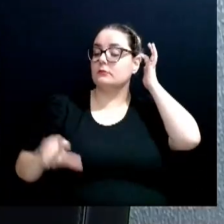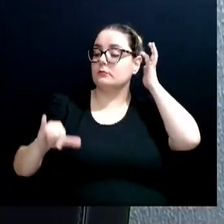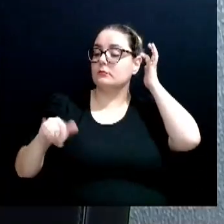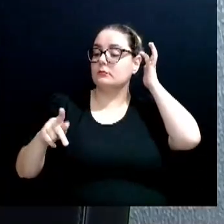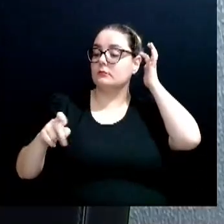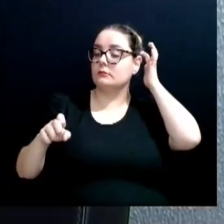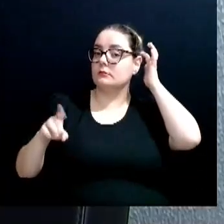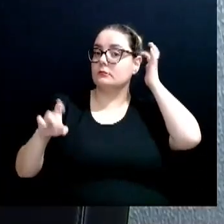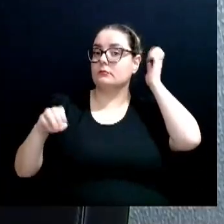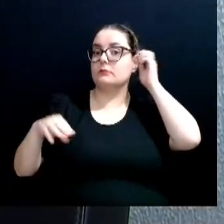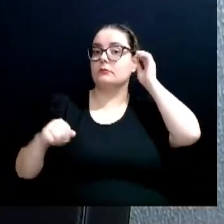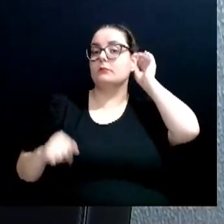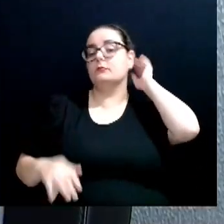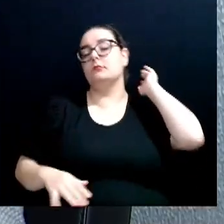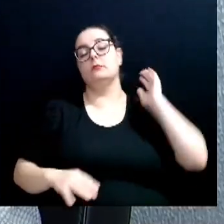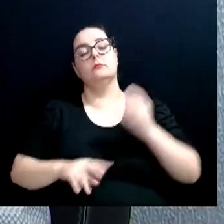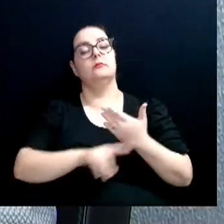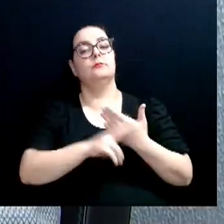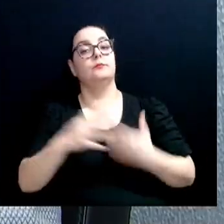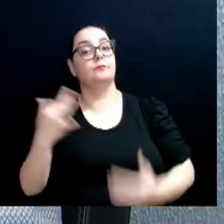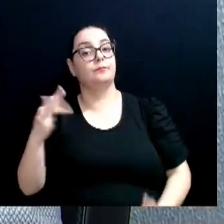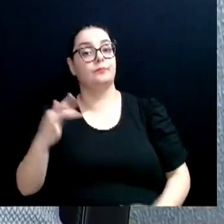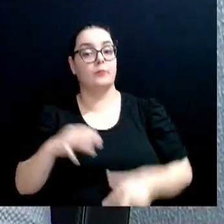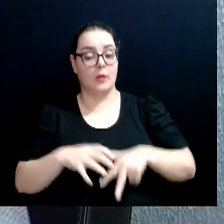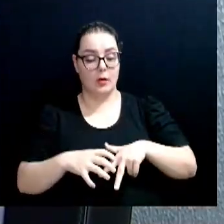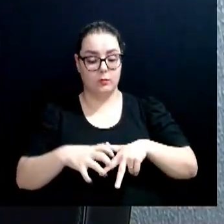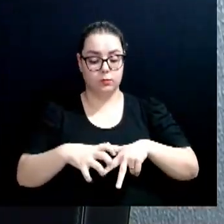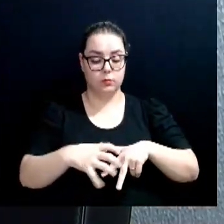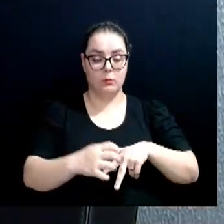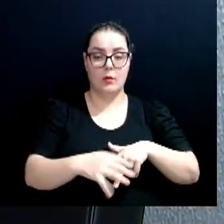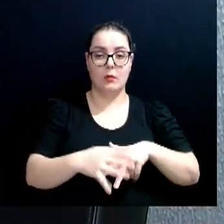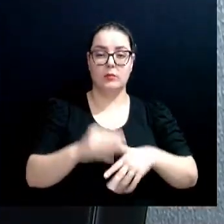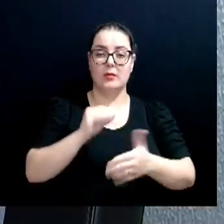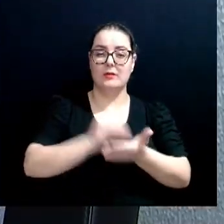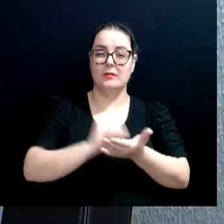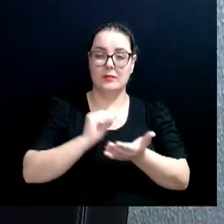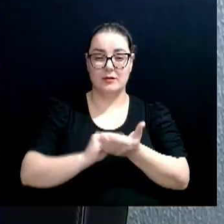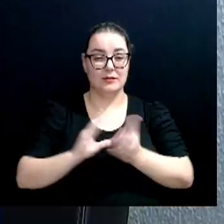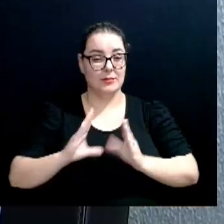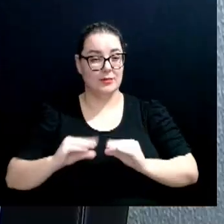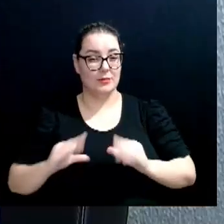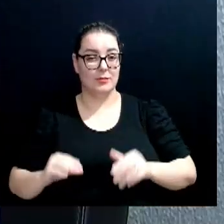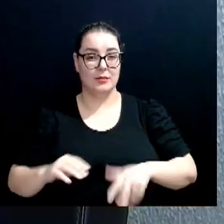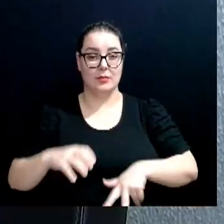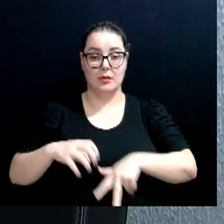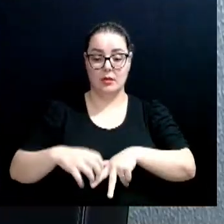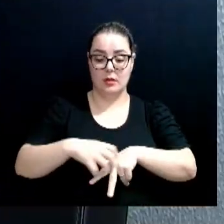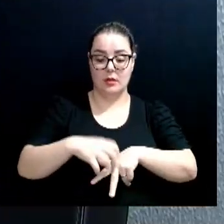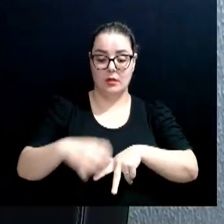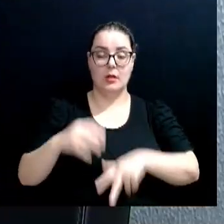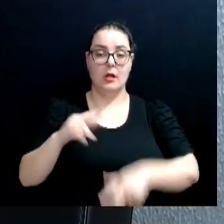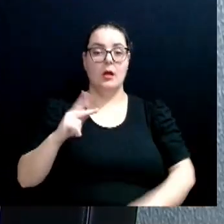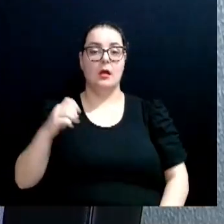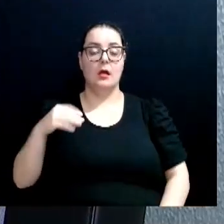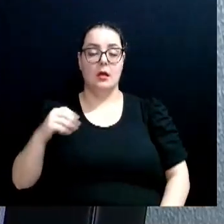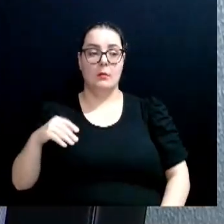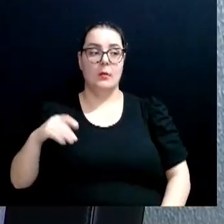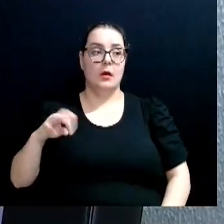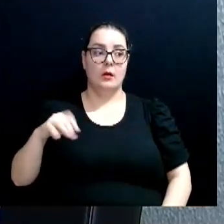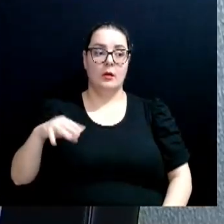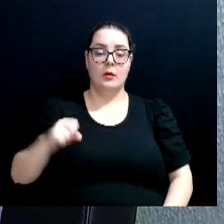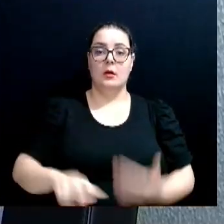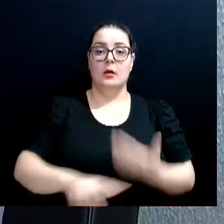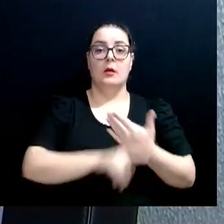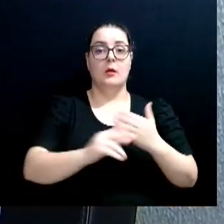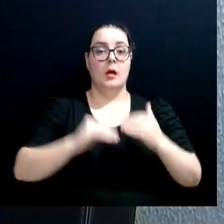dor, causa inchaço, desconforto, né, hematomas, então é algo que impacta sobremaneira a vida